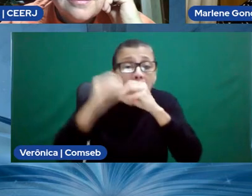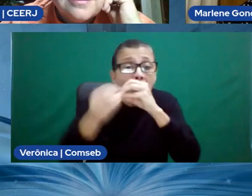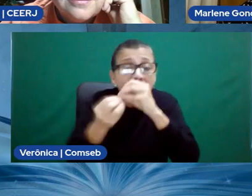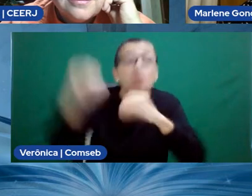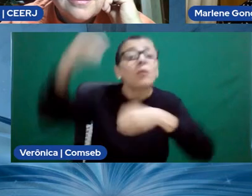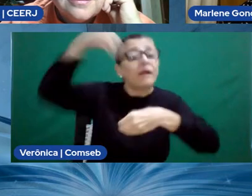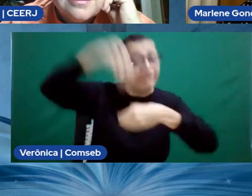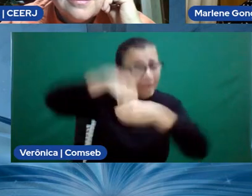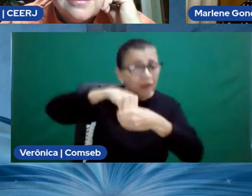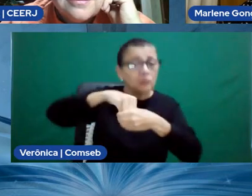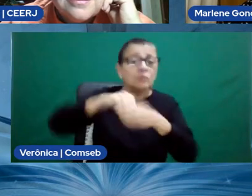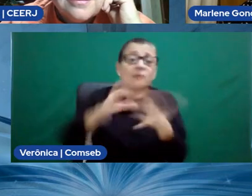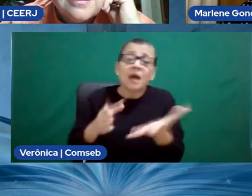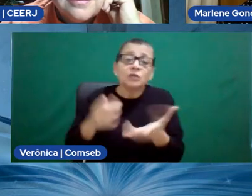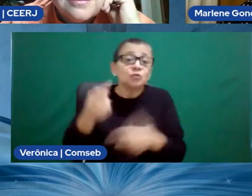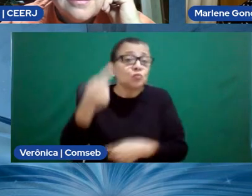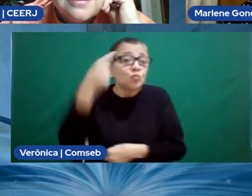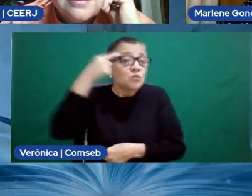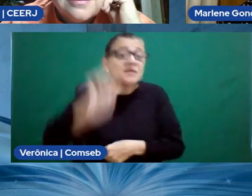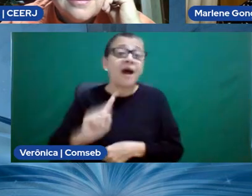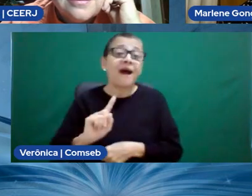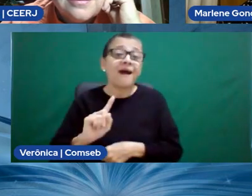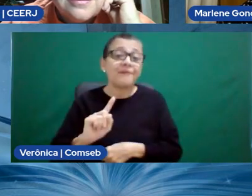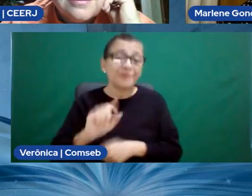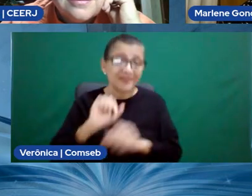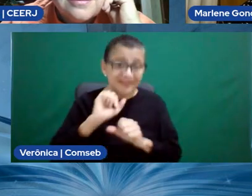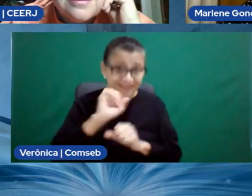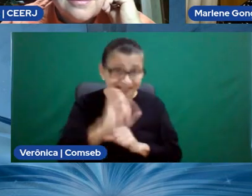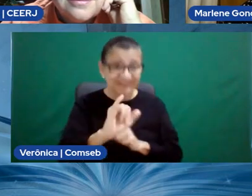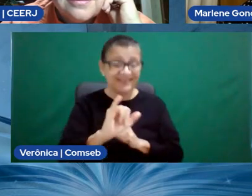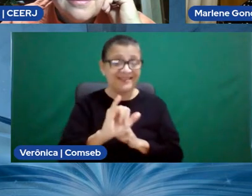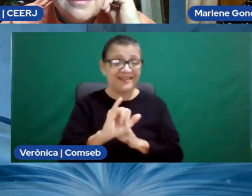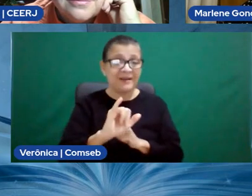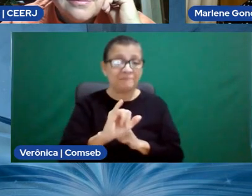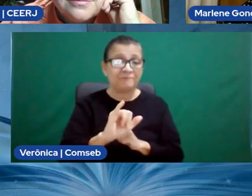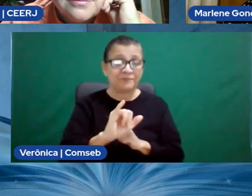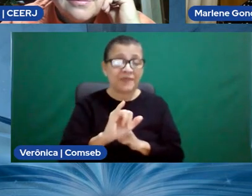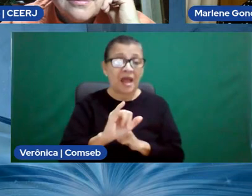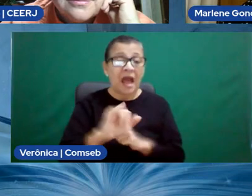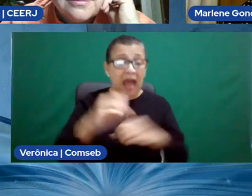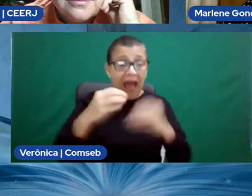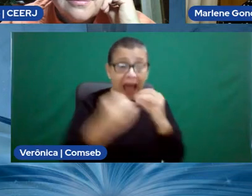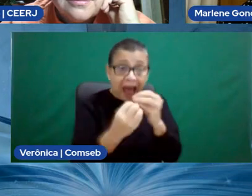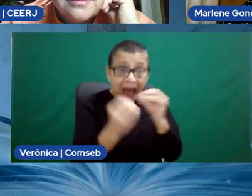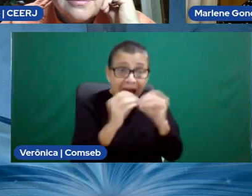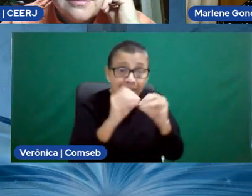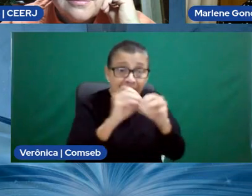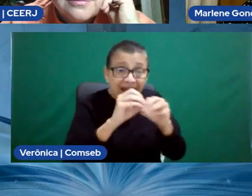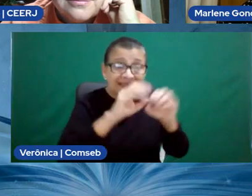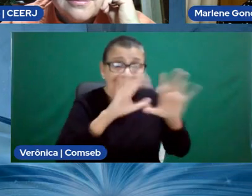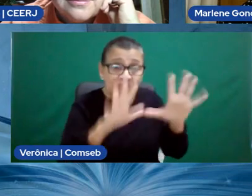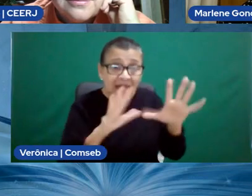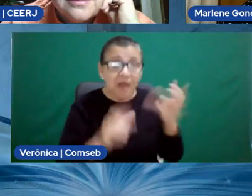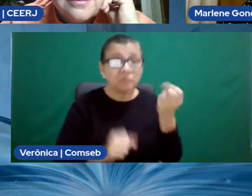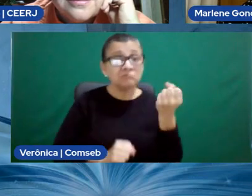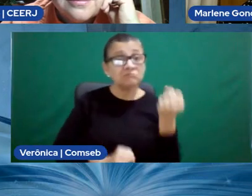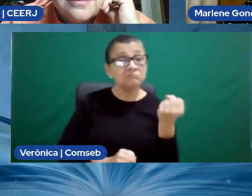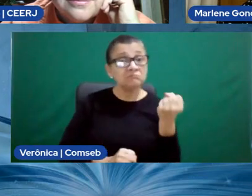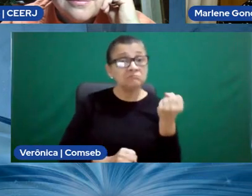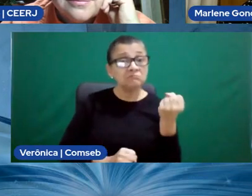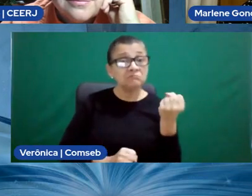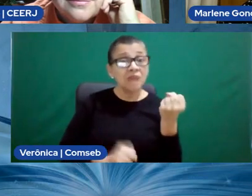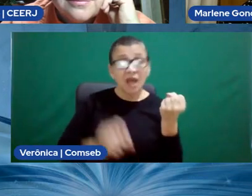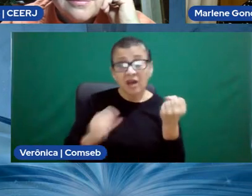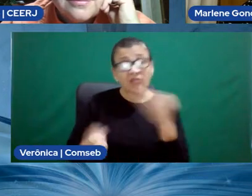Mas ninguém chegou a dizer que de uma matéria inorgânica se fez uma